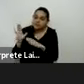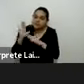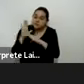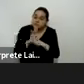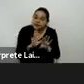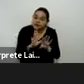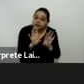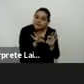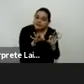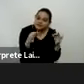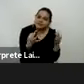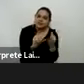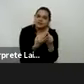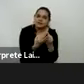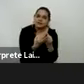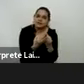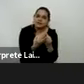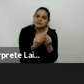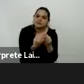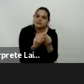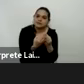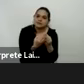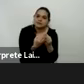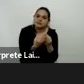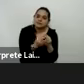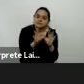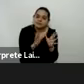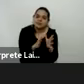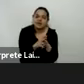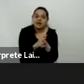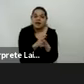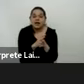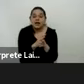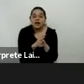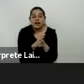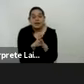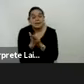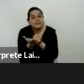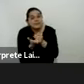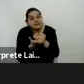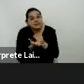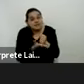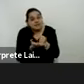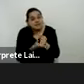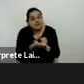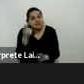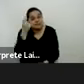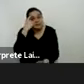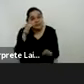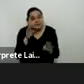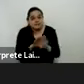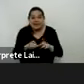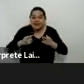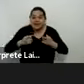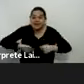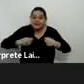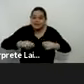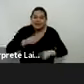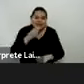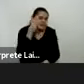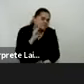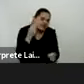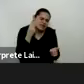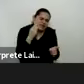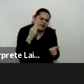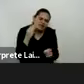garantir o consumo das famílias. E, basicamente, levando em conta a necessidade de milhões de